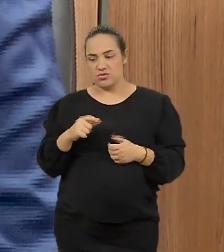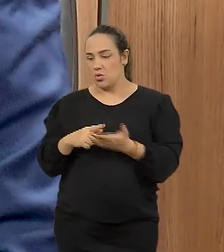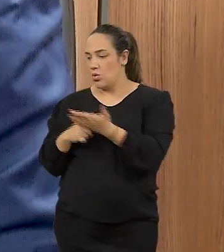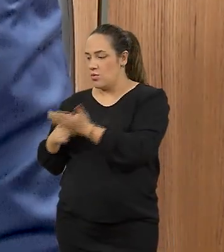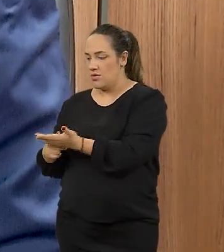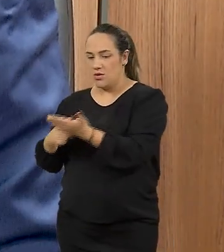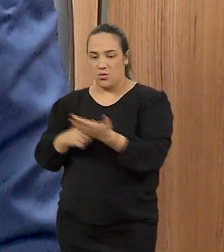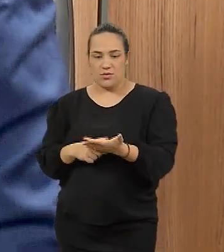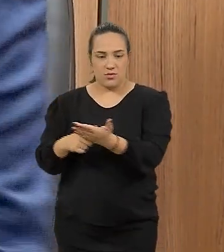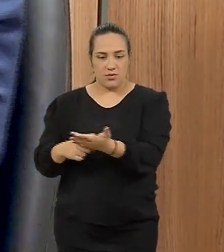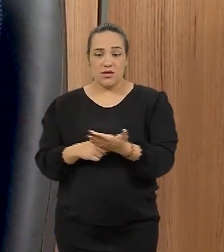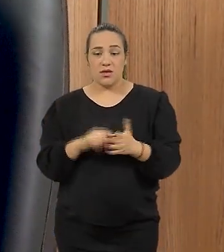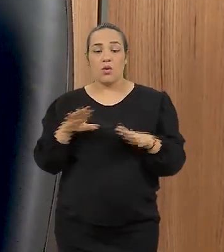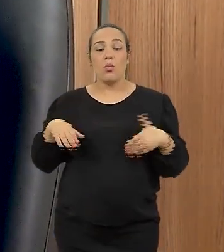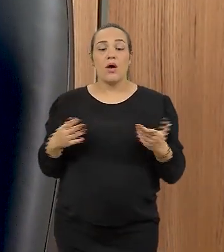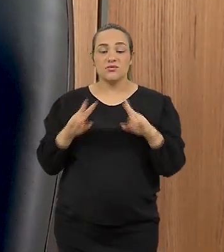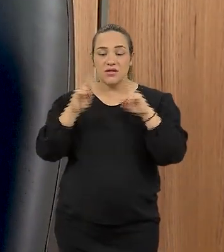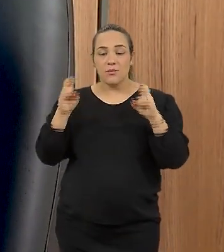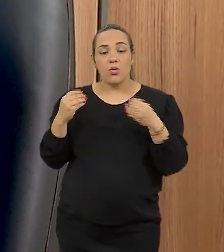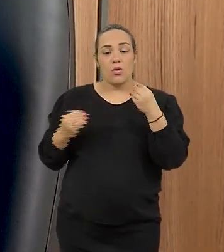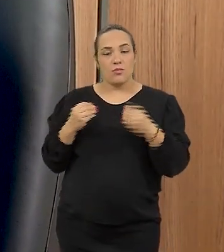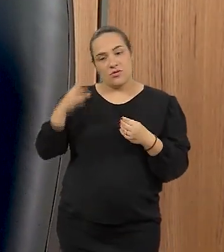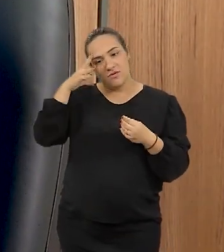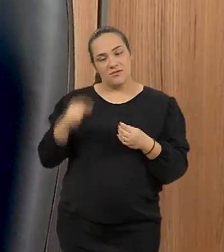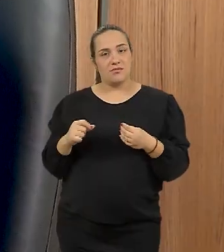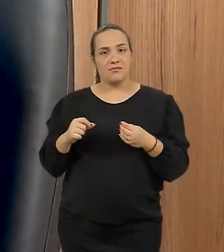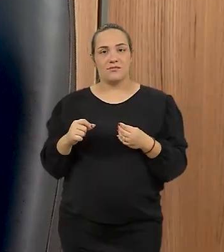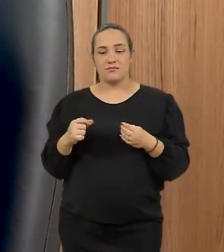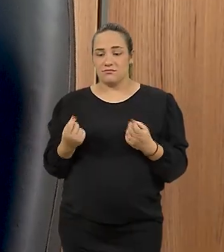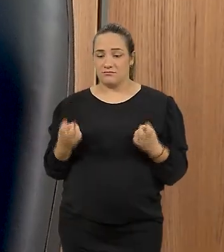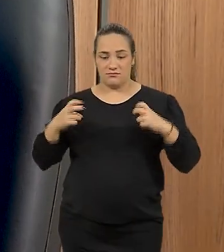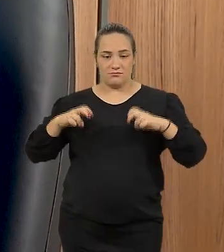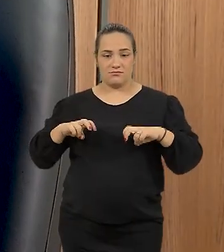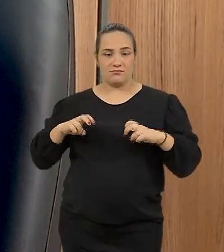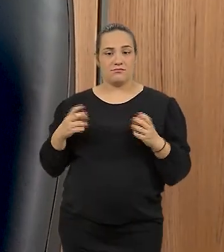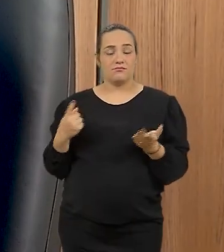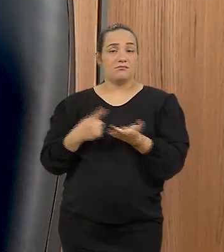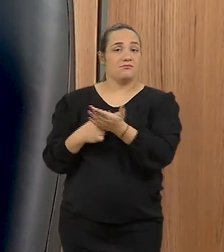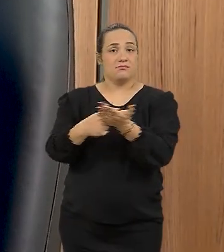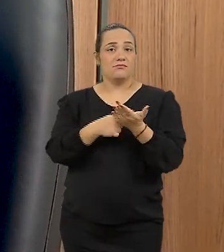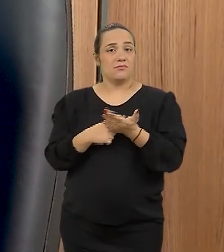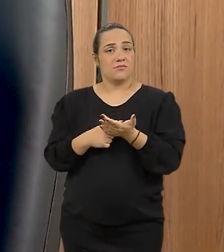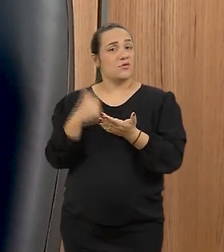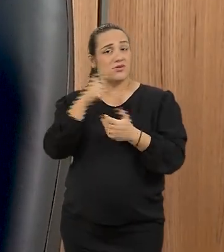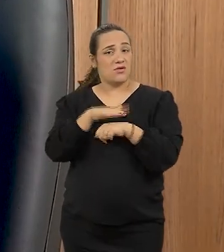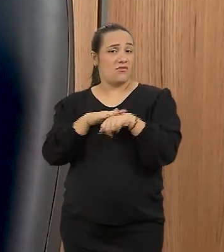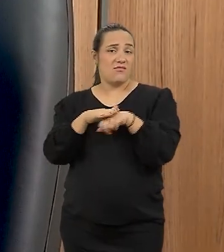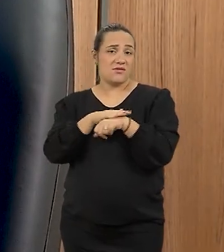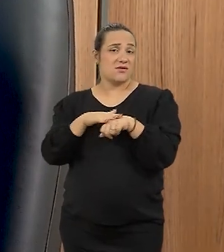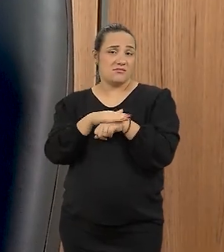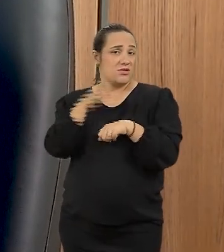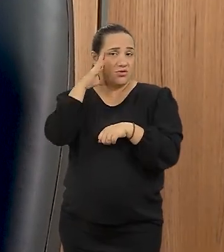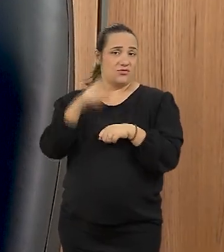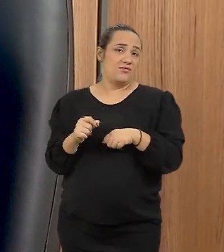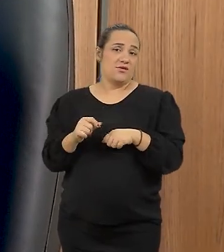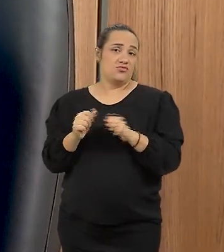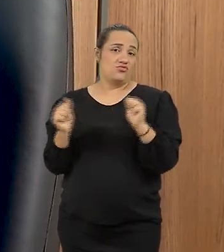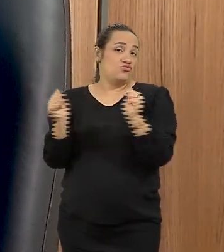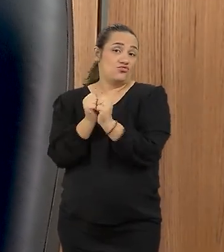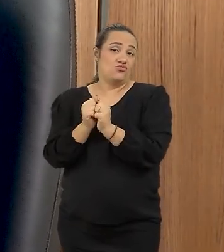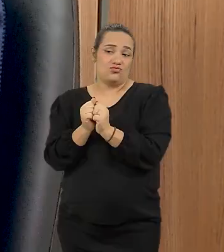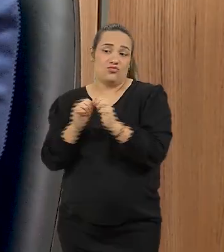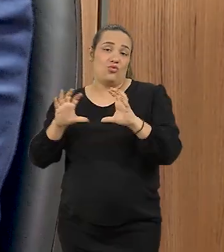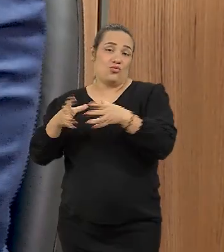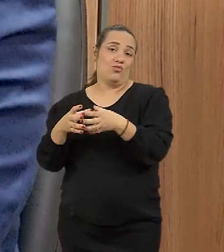de cooperação entre eles para julgar determinadas demandas, eles compõem essa cooperação e julgam, e conversam, e